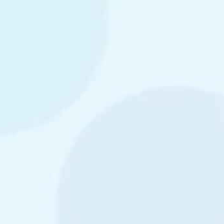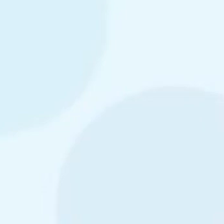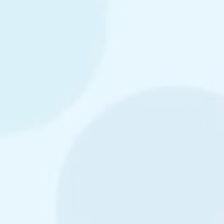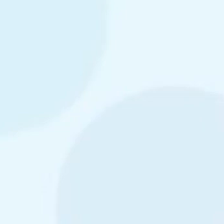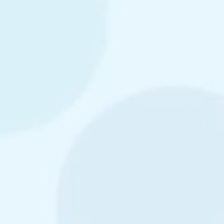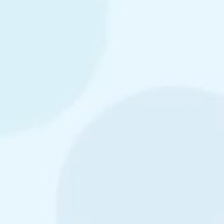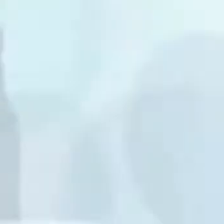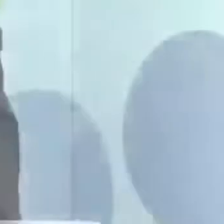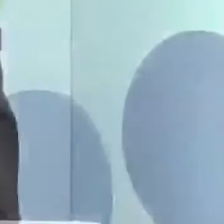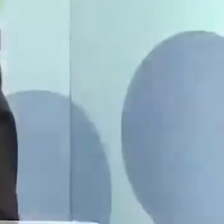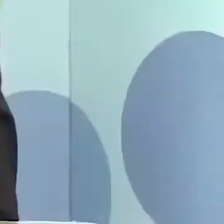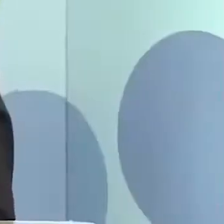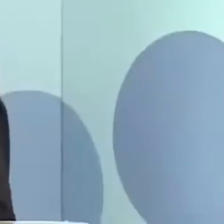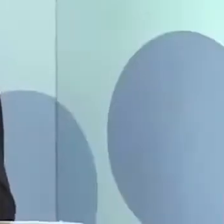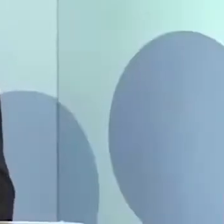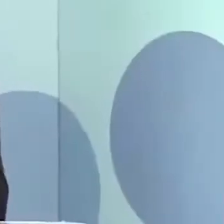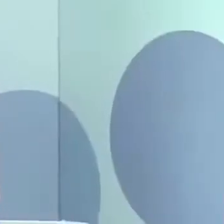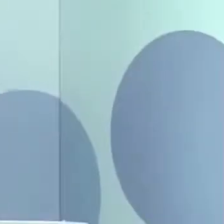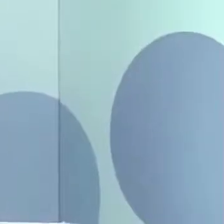e